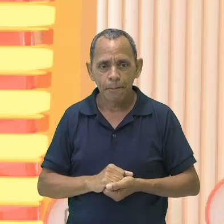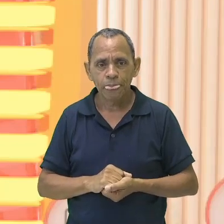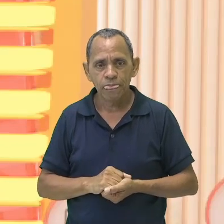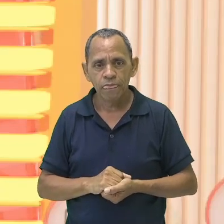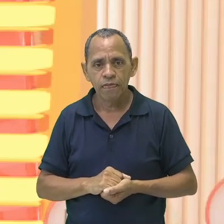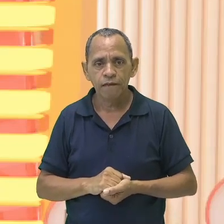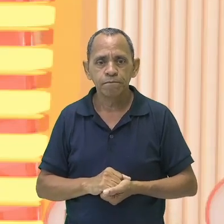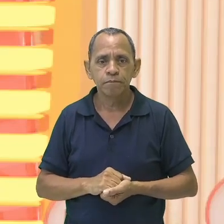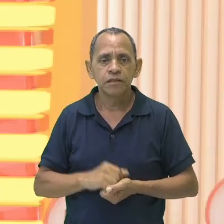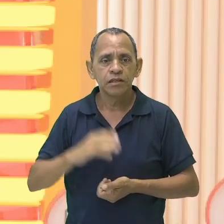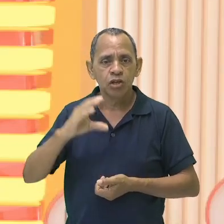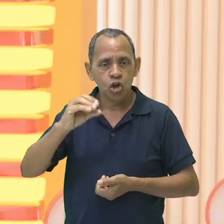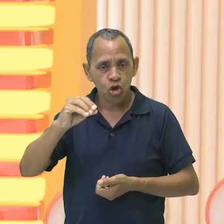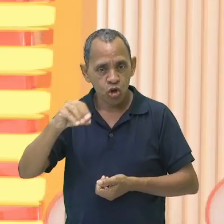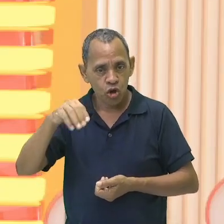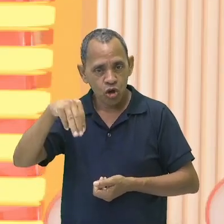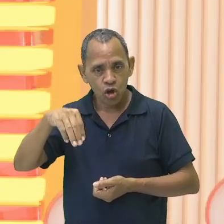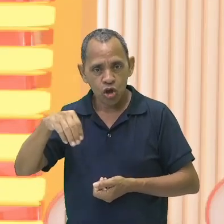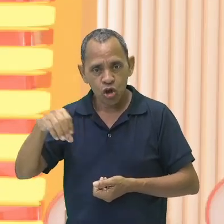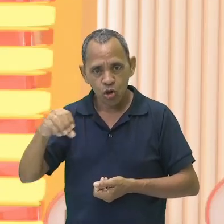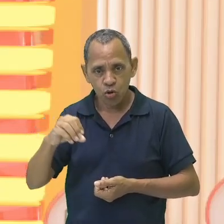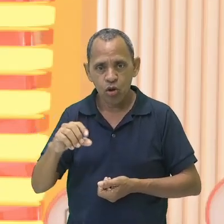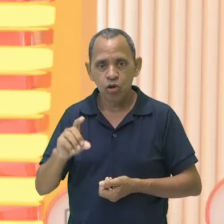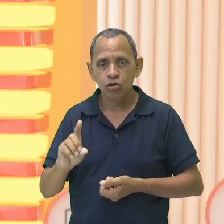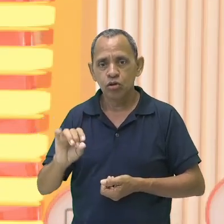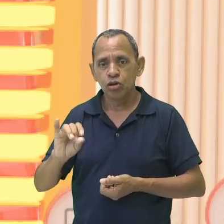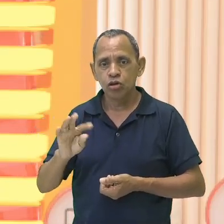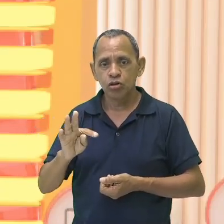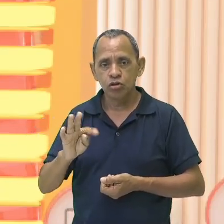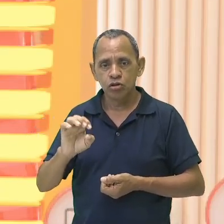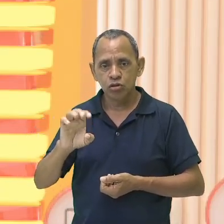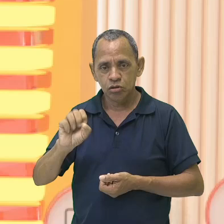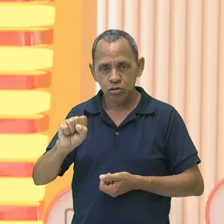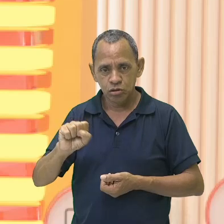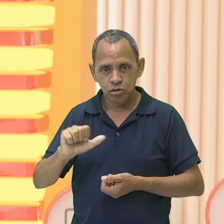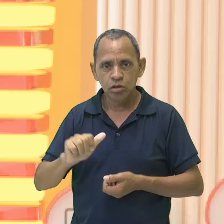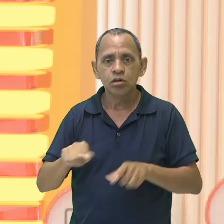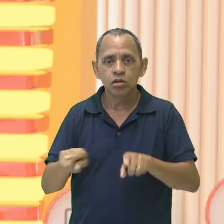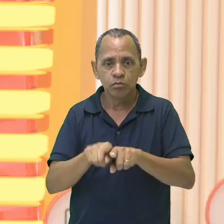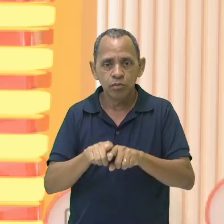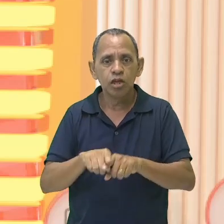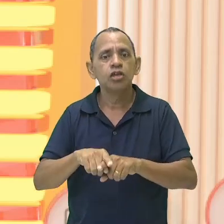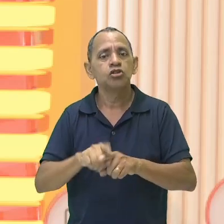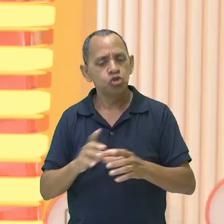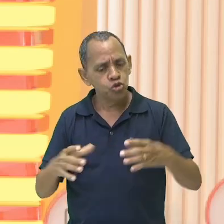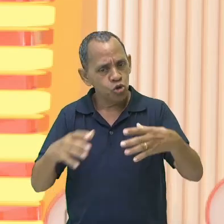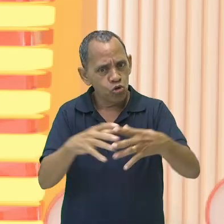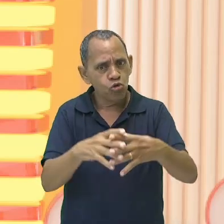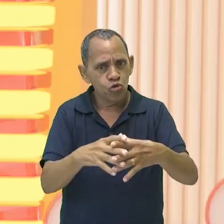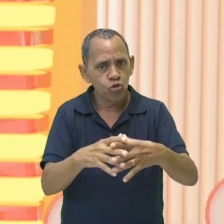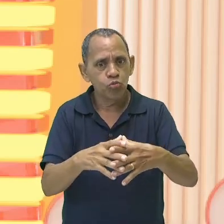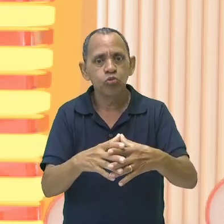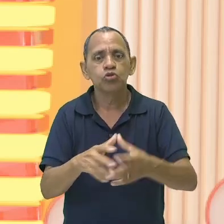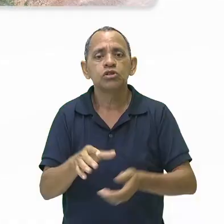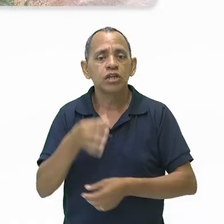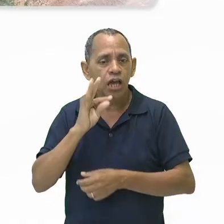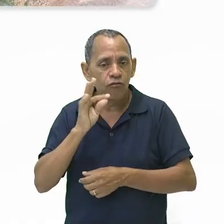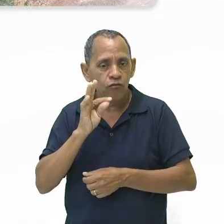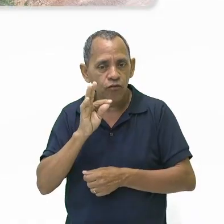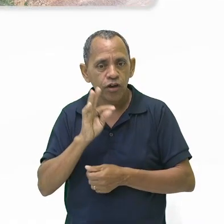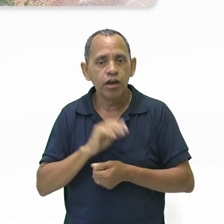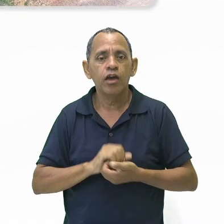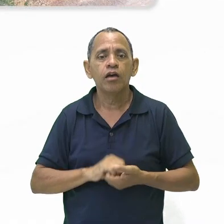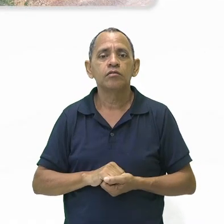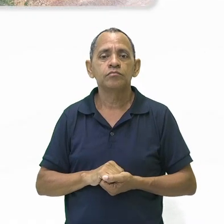fora. Então, como a gente vai ver novamente aí na tela, para se produzir tudo isso, imagens como essa aí que a gente viu agora há pouco, elas são muito comuns,